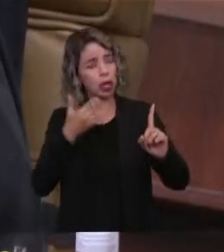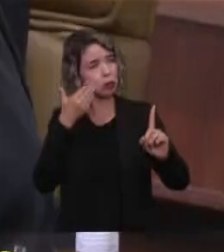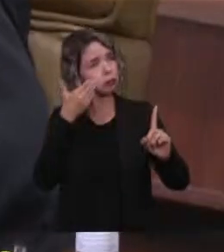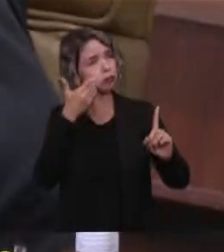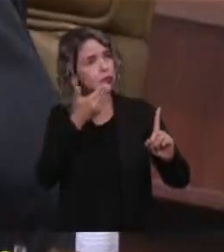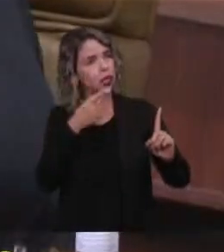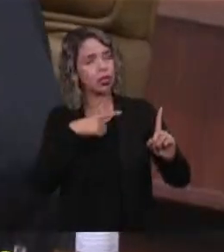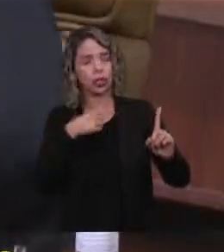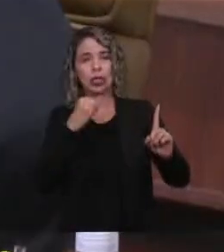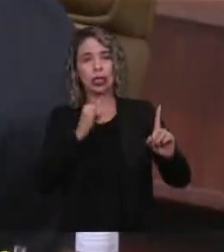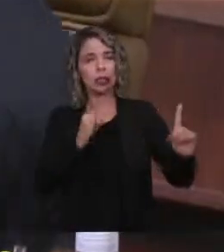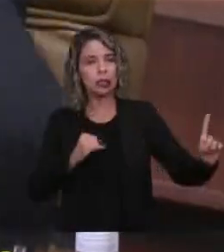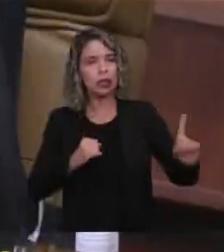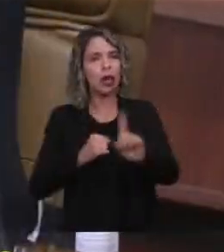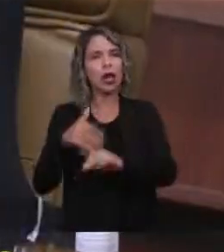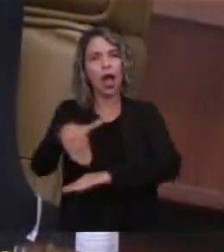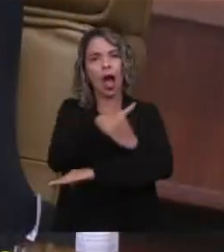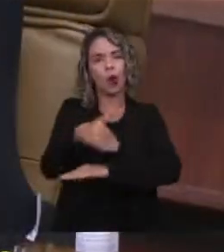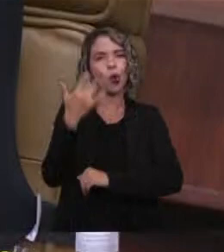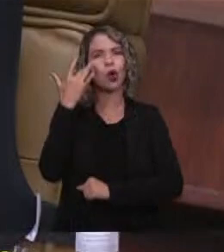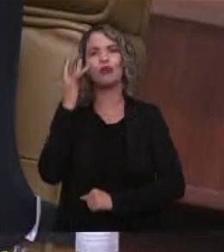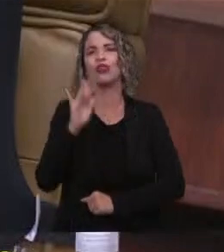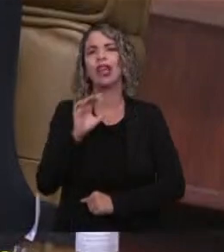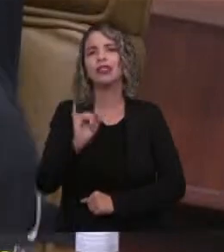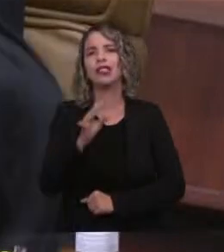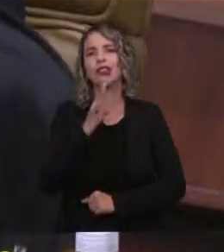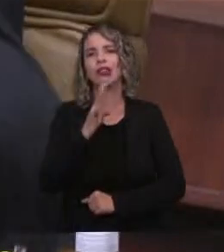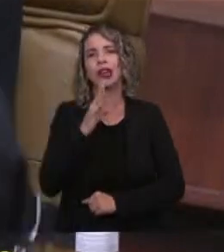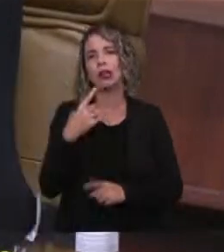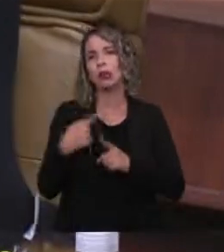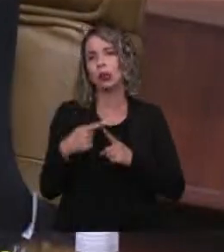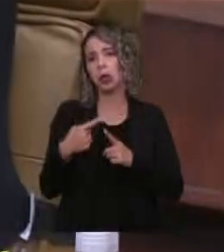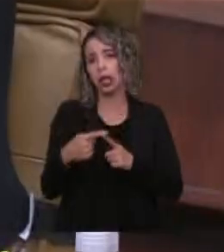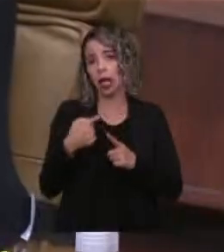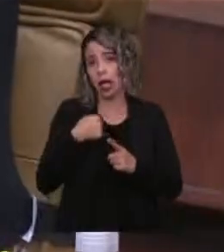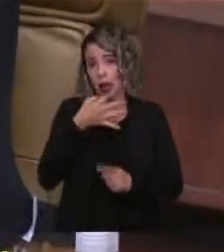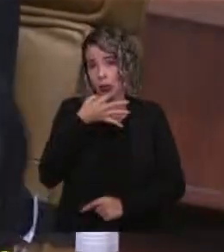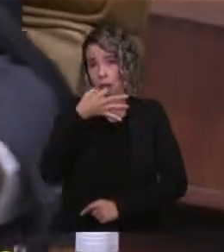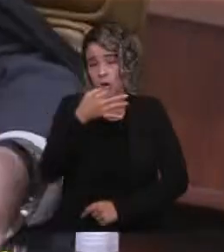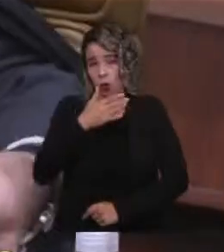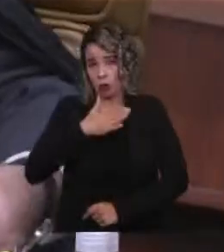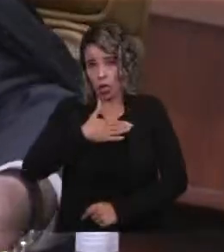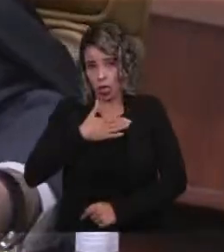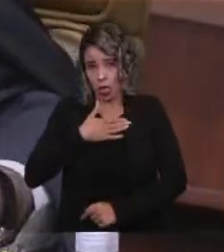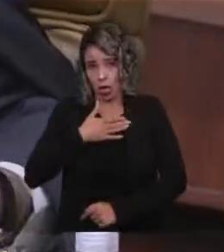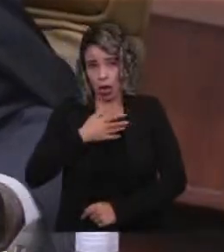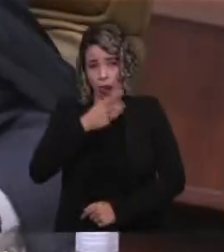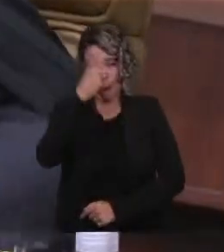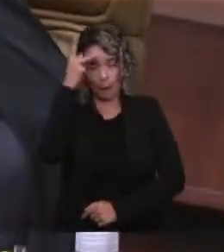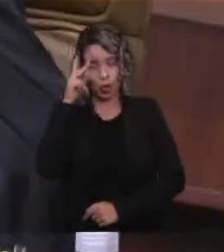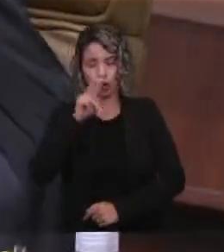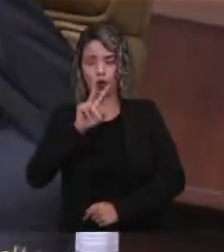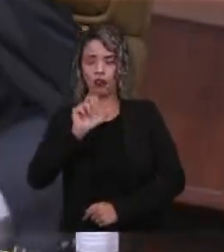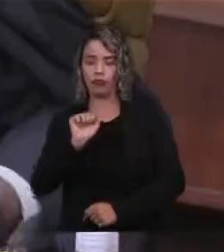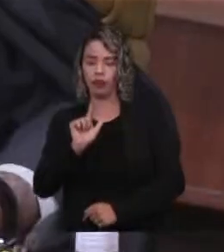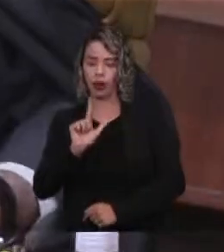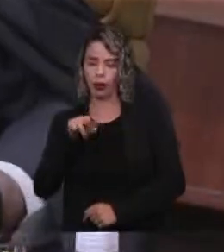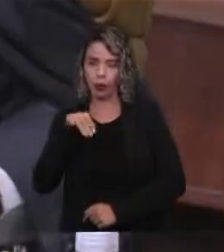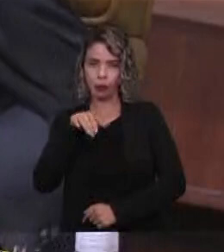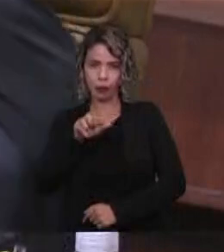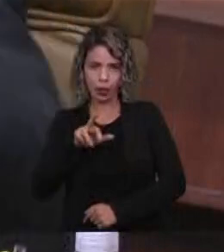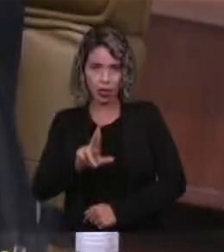eu não sei se eu reconheceria. Ou seja, sob a minha ótica, o senhor Valmir,